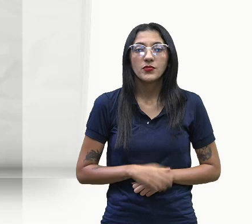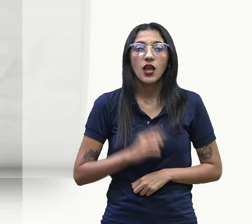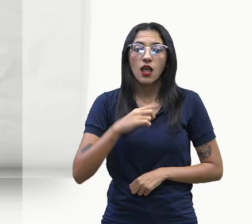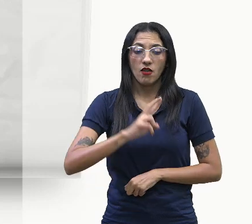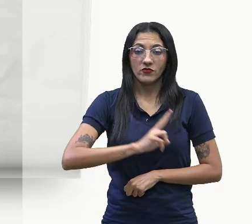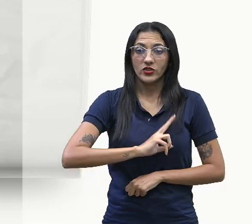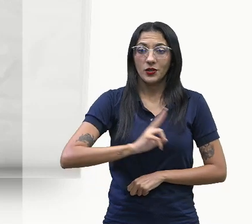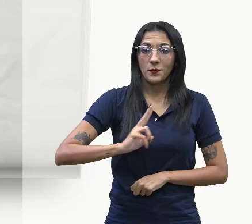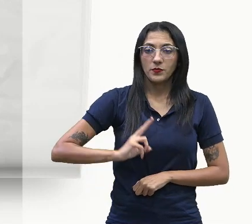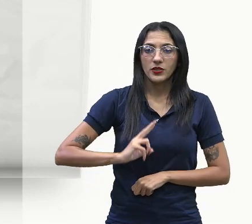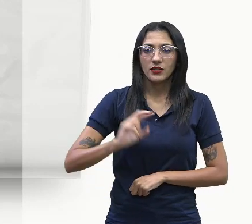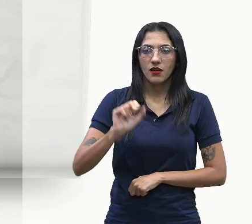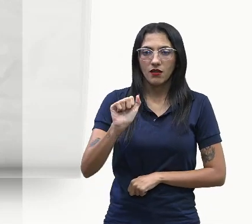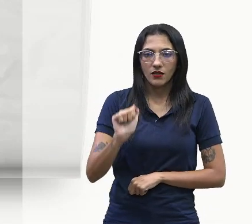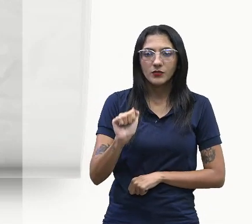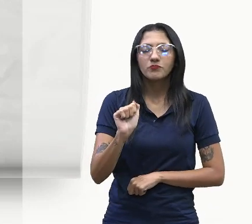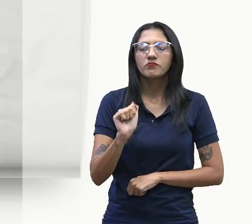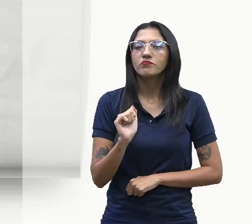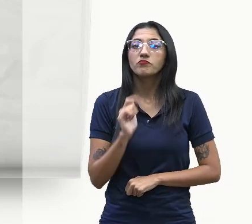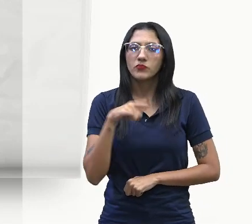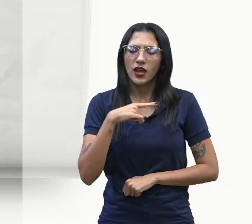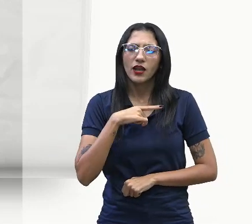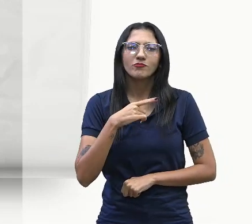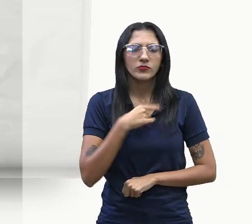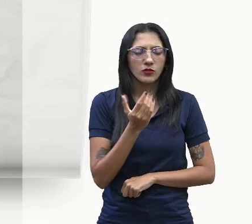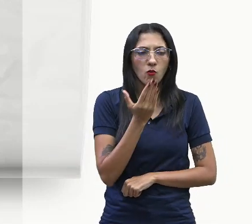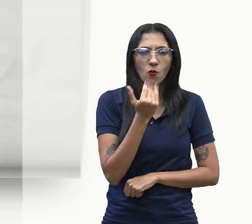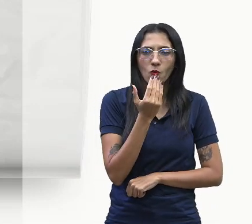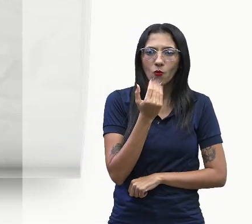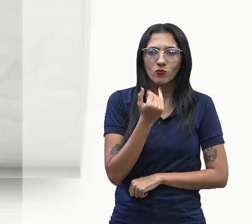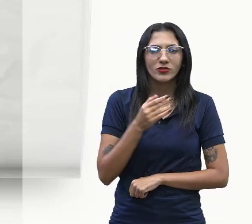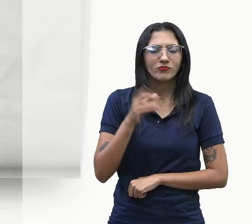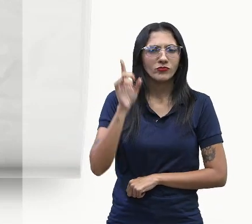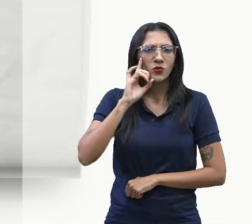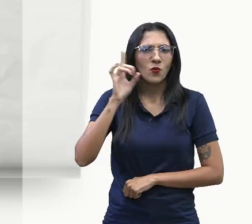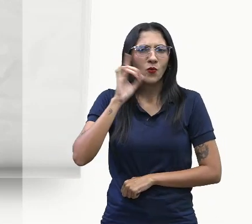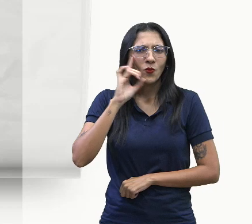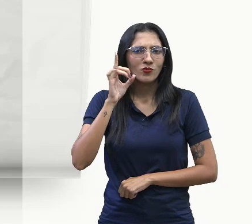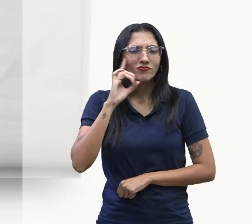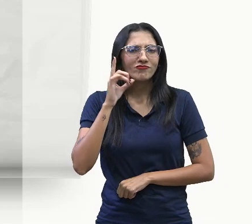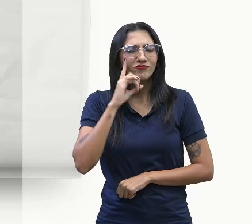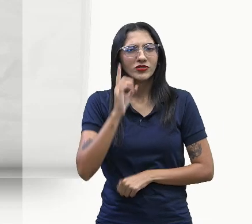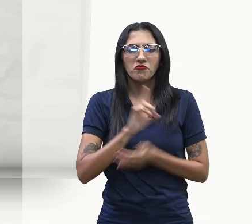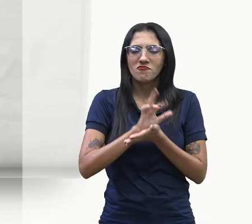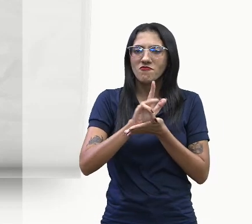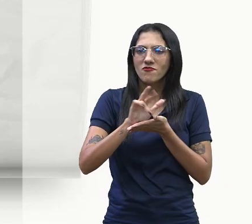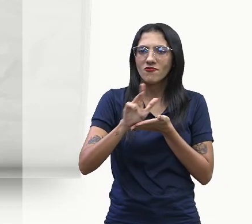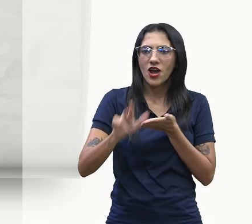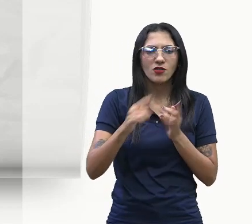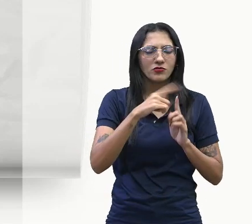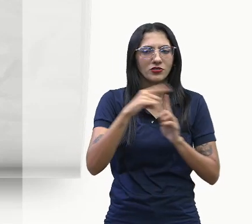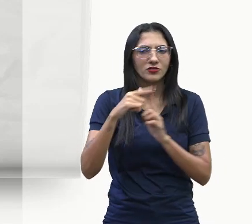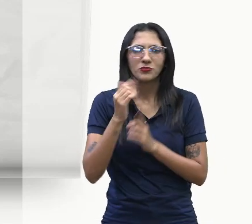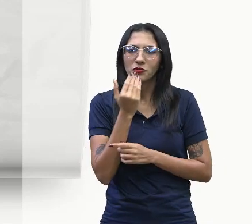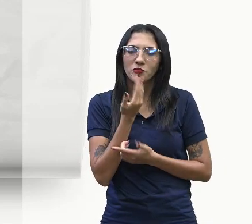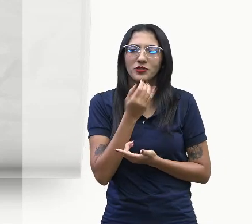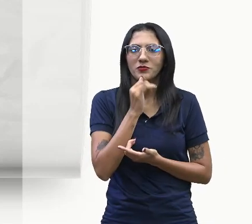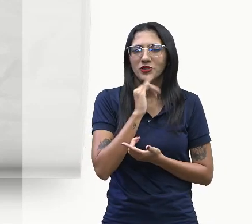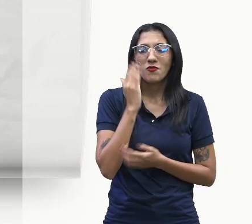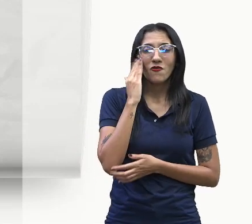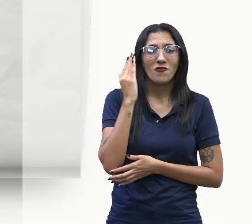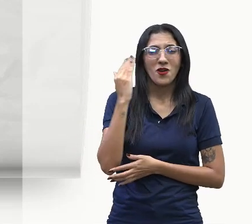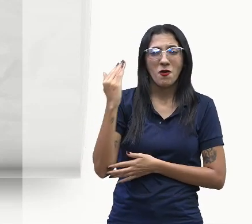o tucumã é amplamente consumido em pratos tradicionais, como o